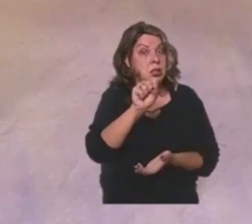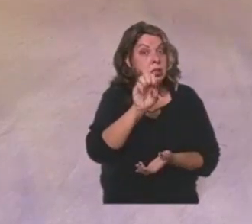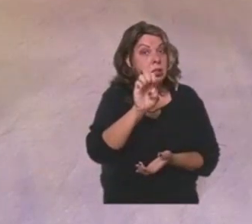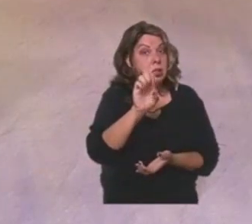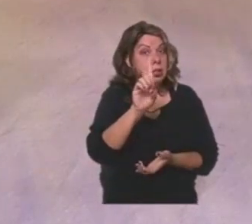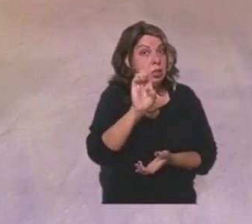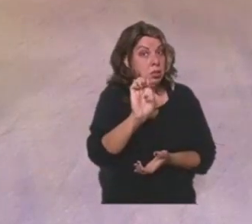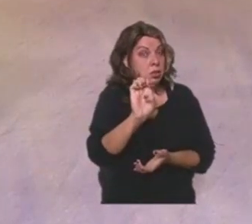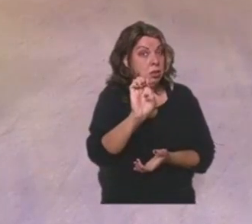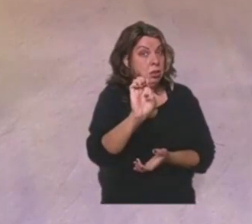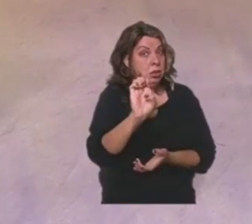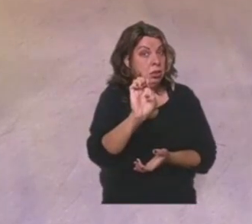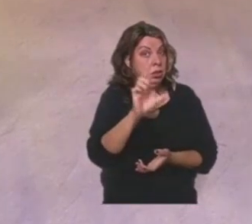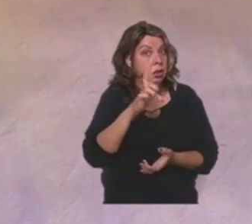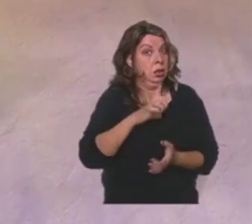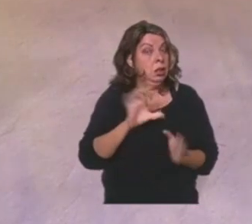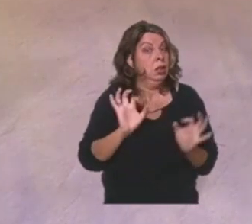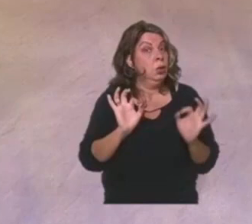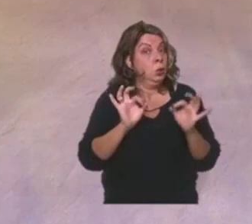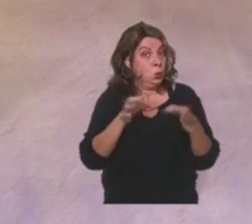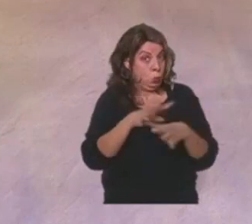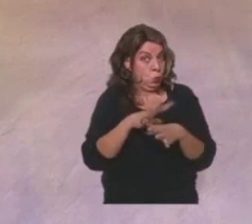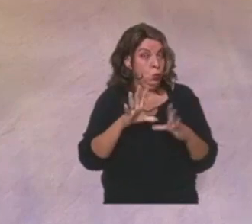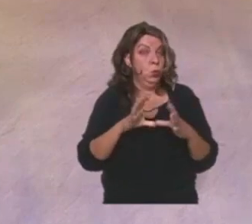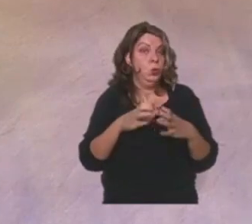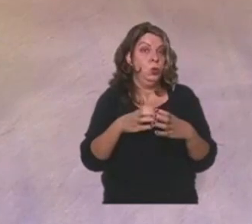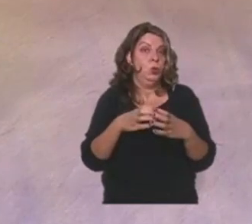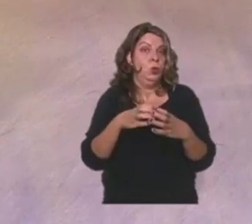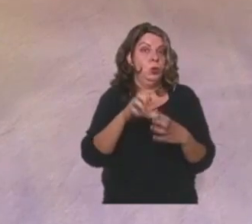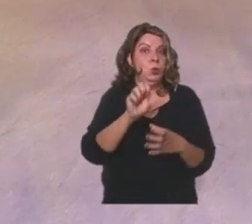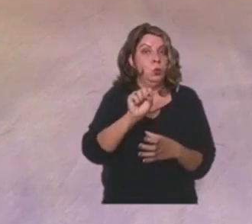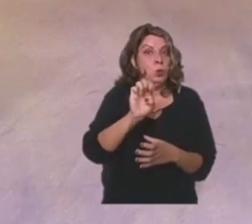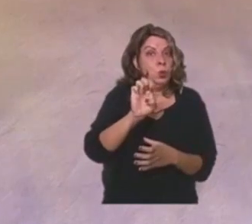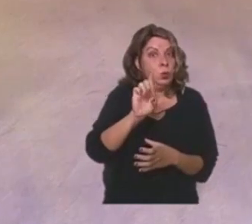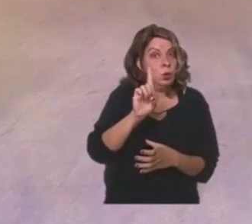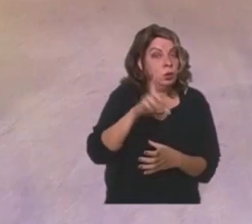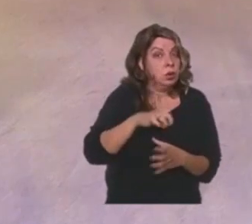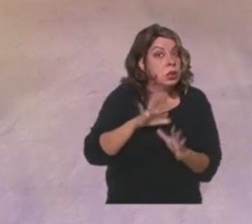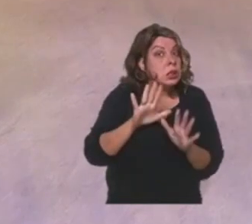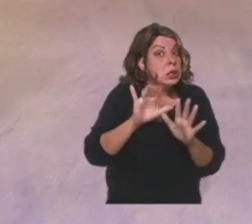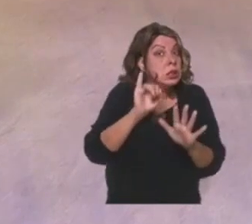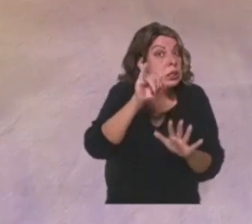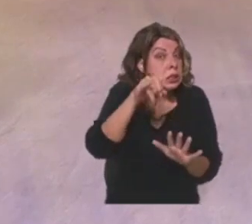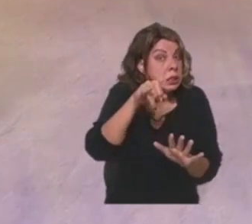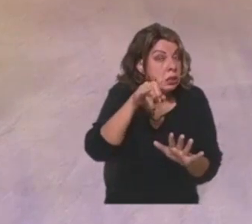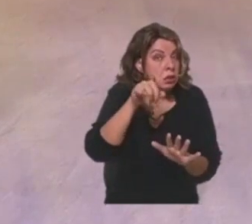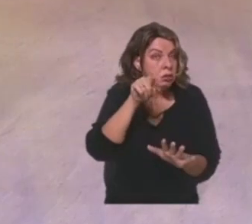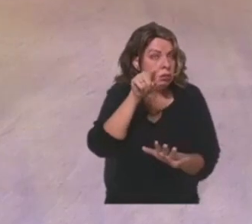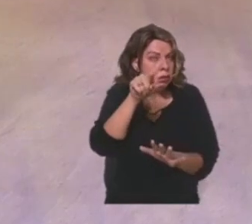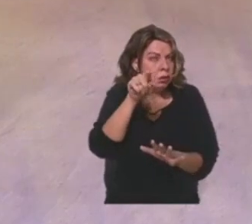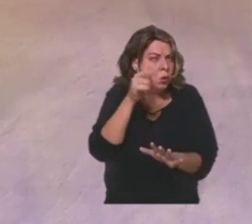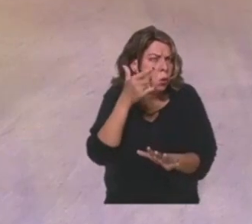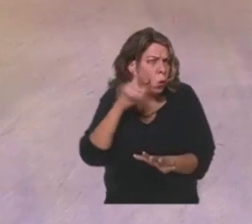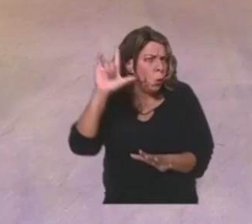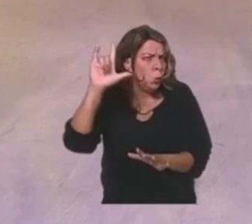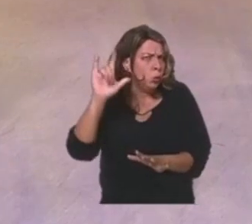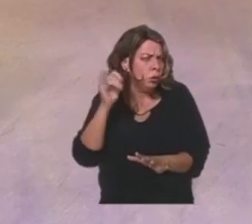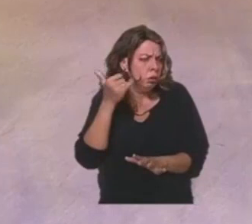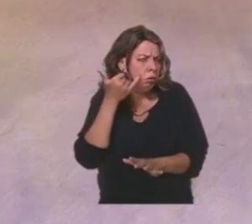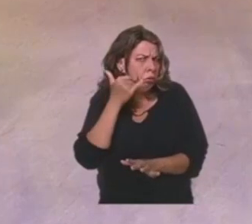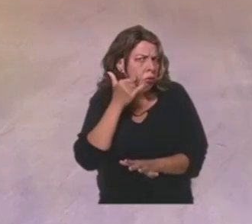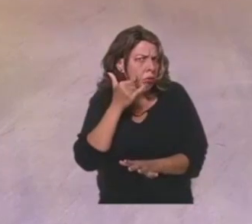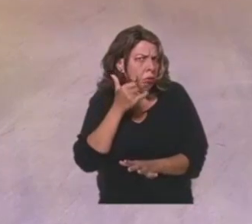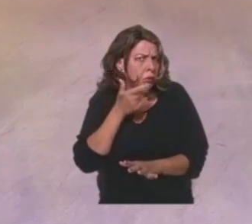realizado exclusivamente em nossa sede do Caju Cap. Caso você, atenção, caso você receba alguma ligação suspeita,